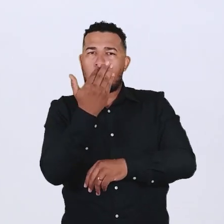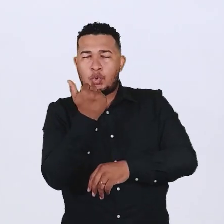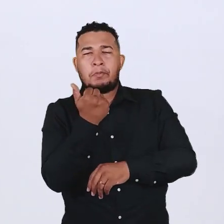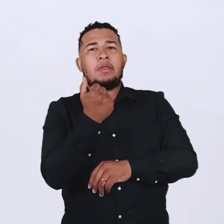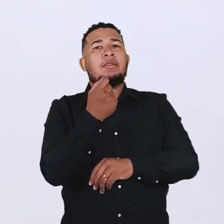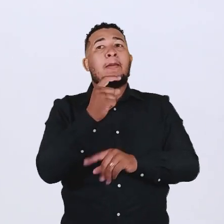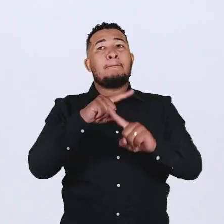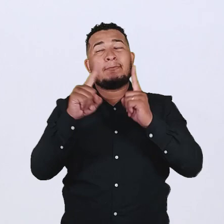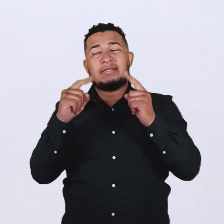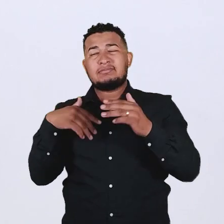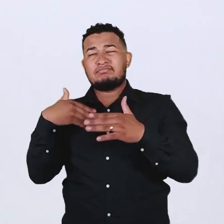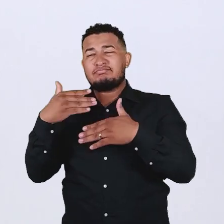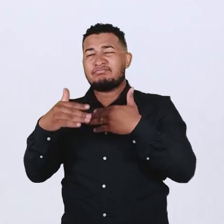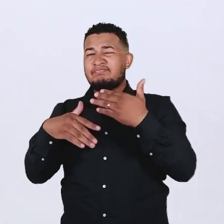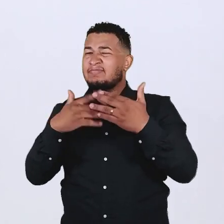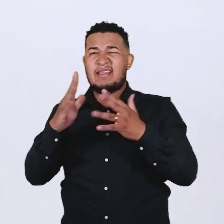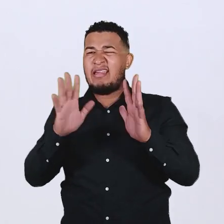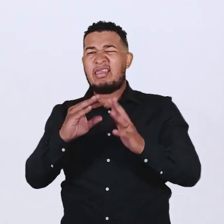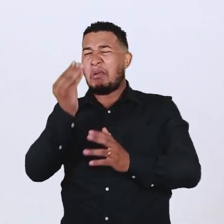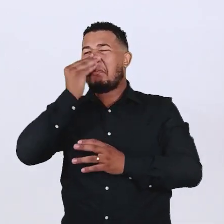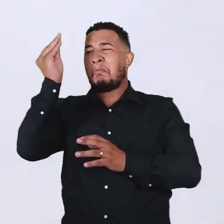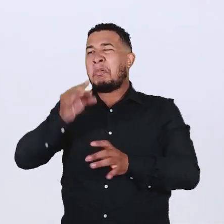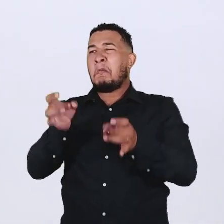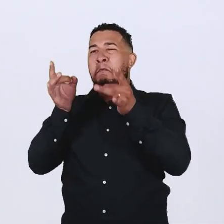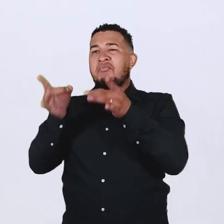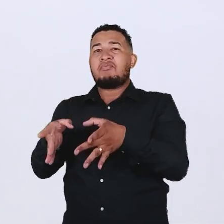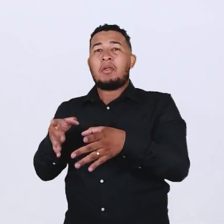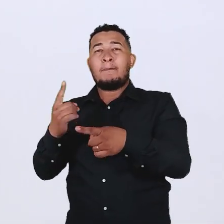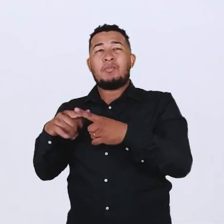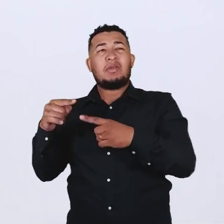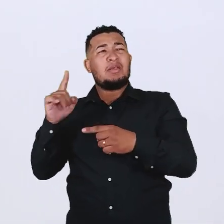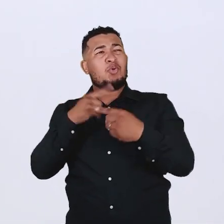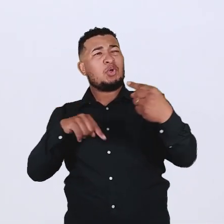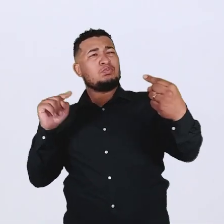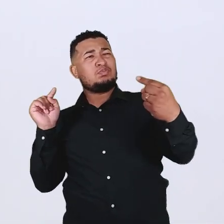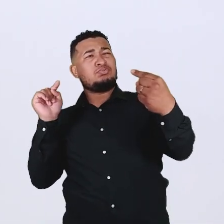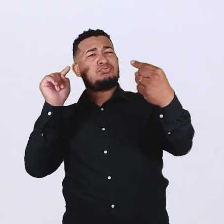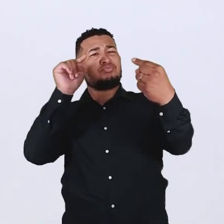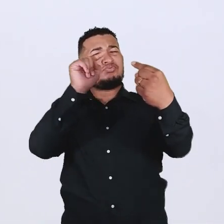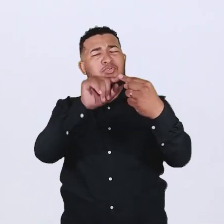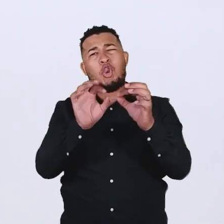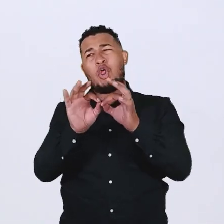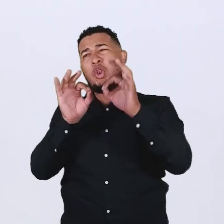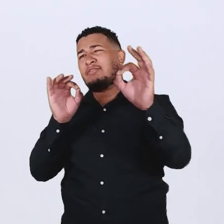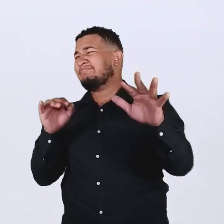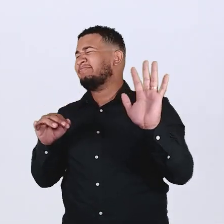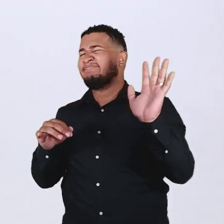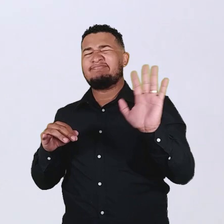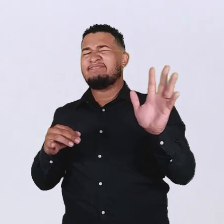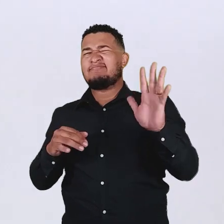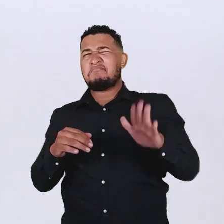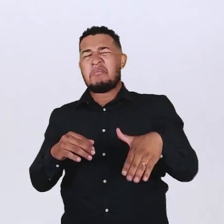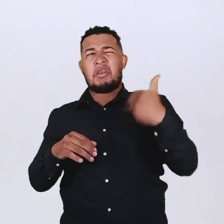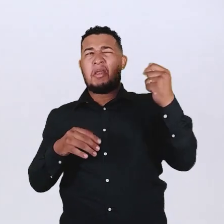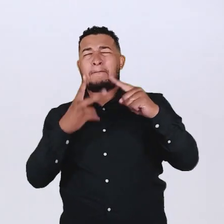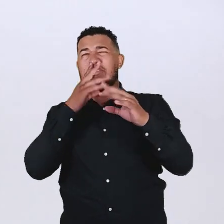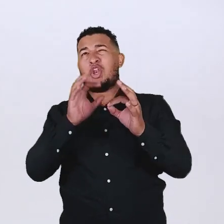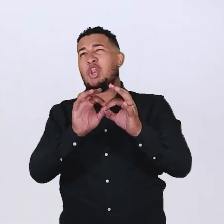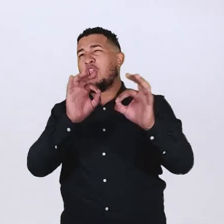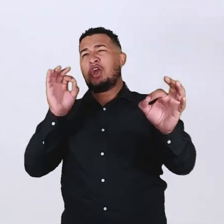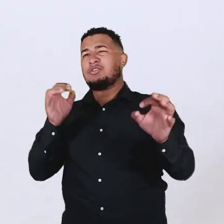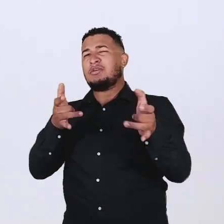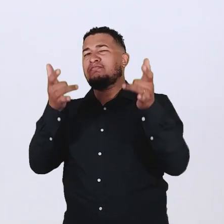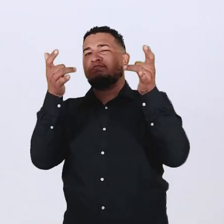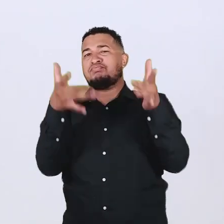questão de alimentação, mas no meio do caminho desiste. Por quê? Porque a meta que tem que alcançar é muito grande. E aí quando você olha para a meta,